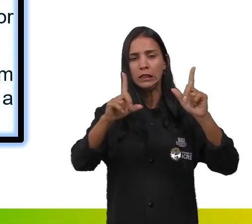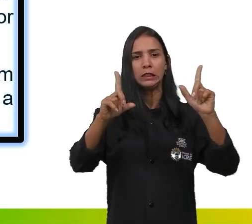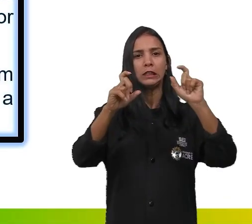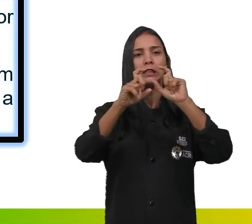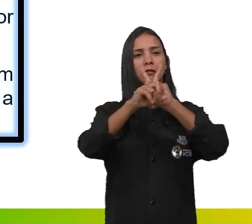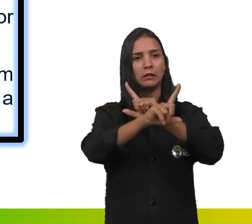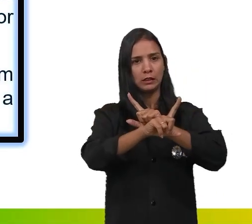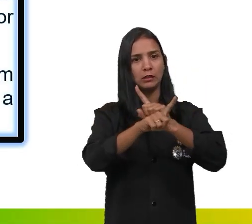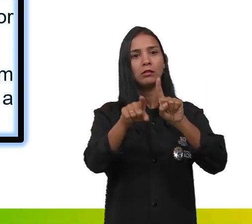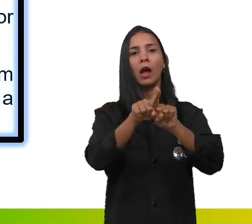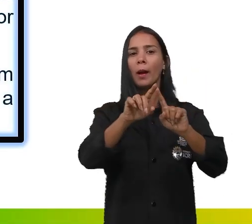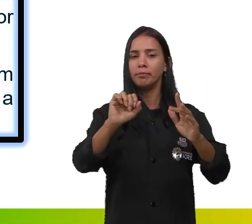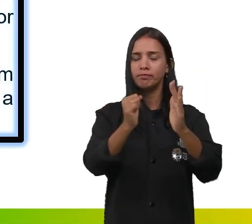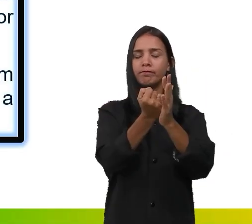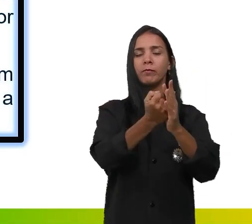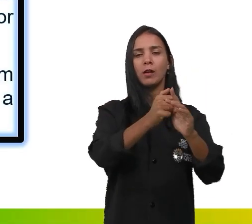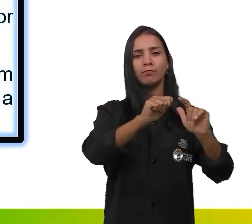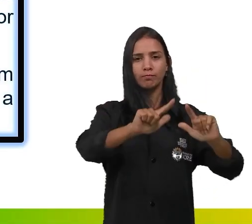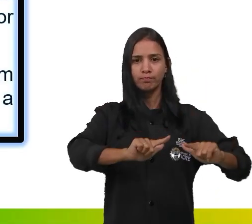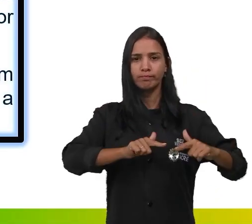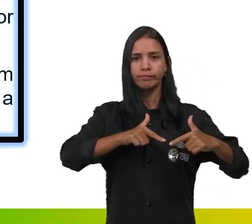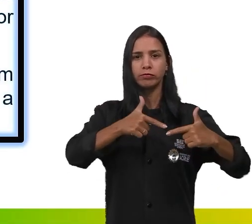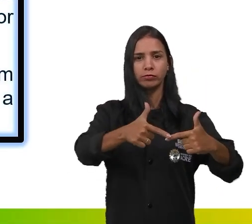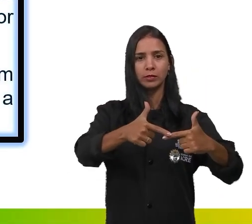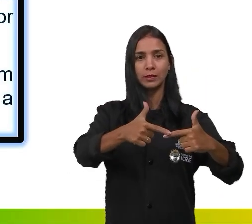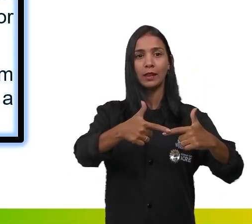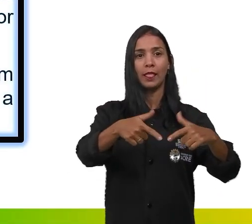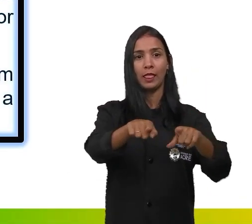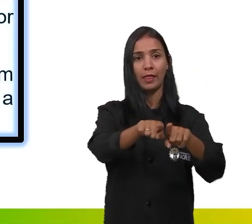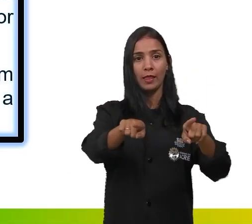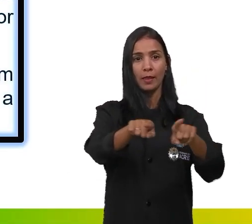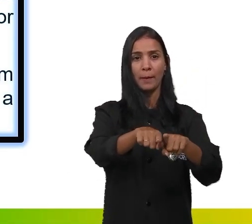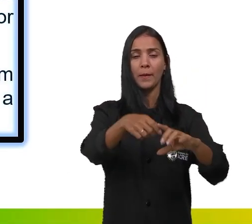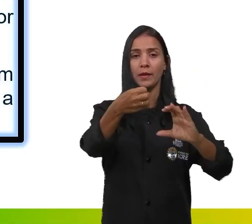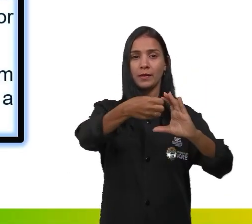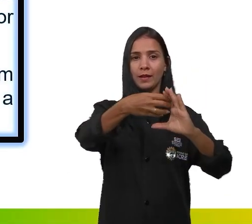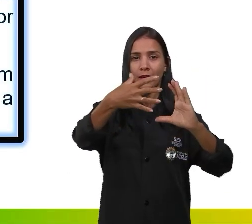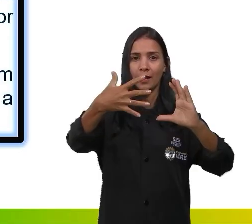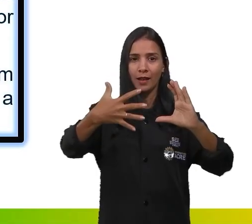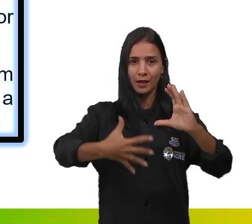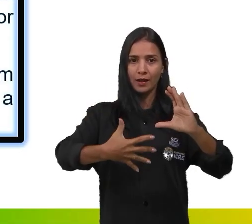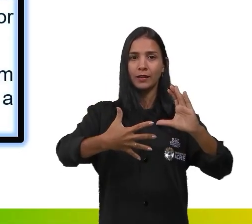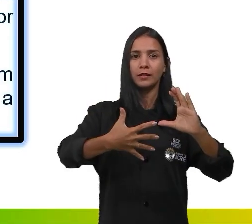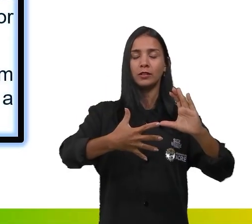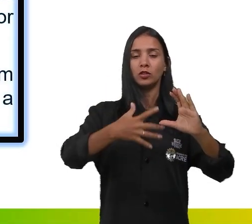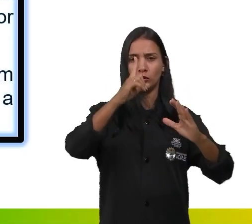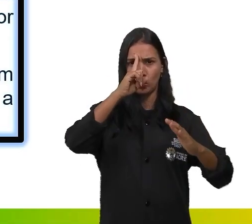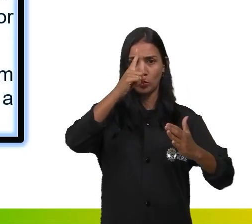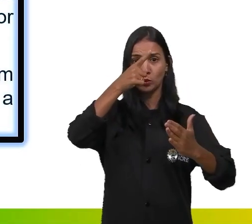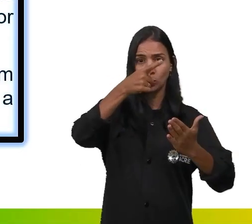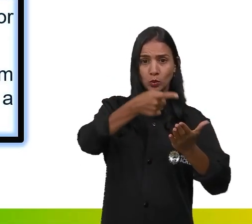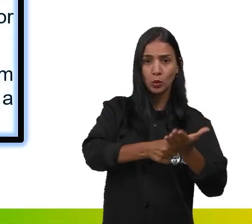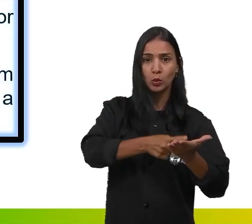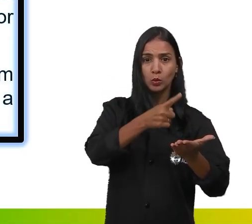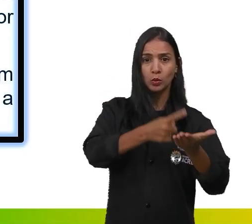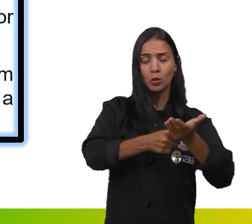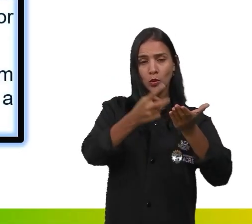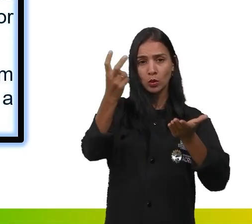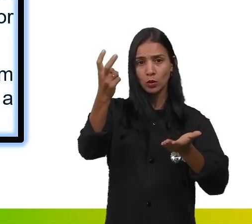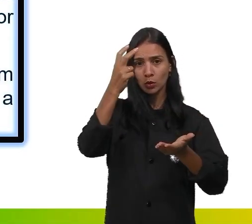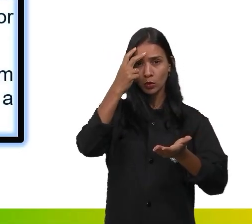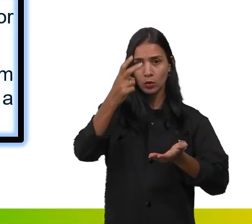complexa, marcada pela resistência e estigmas e pela afirmação de suas